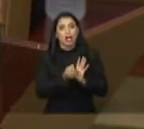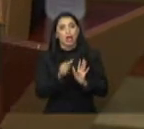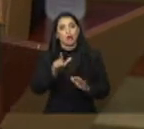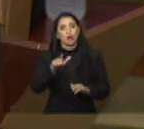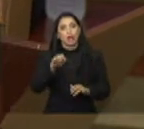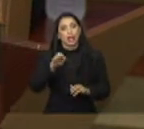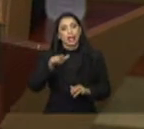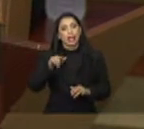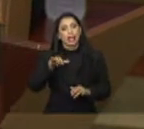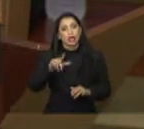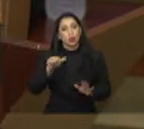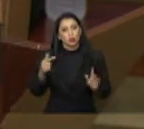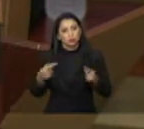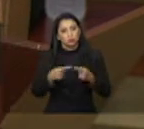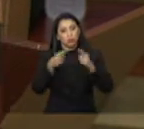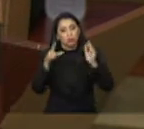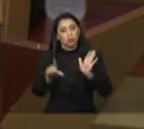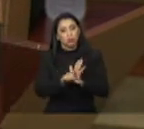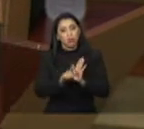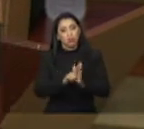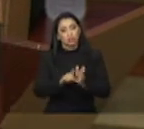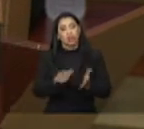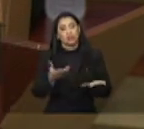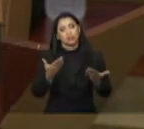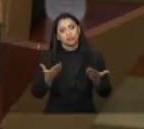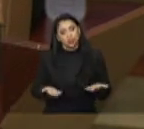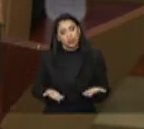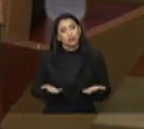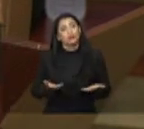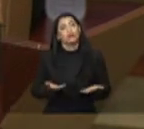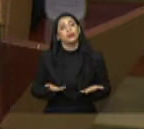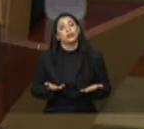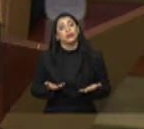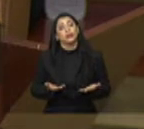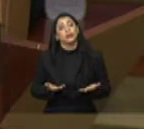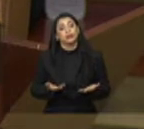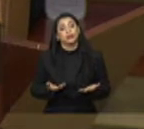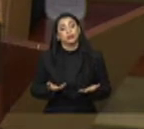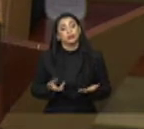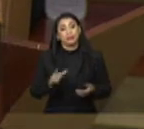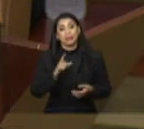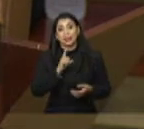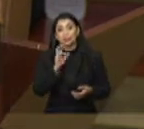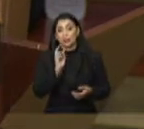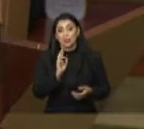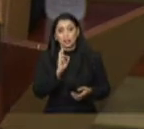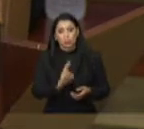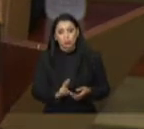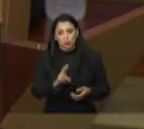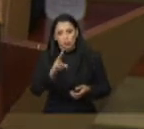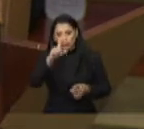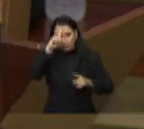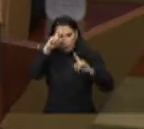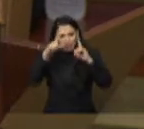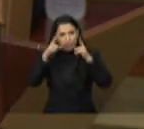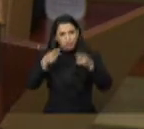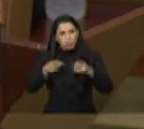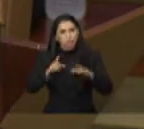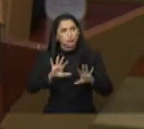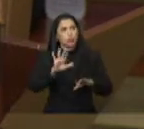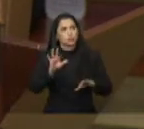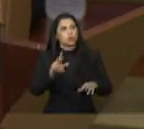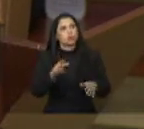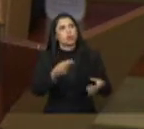vossa excelência foi o relator e ali houve uma solução criativa além das regiões